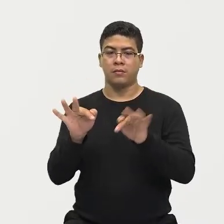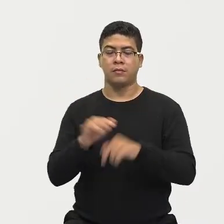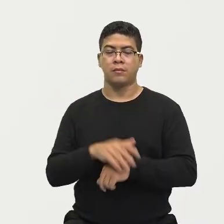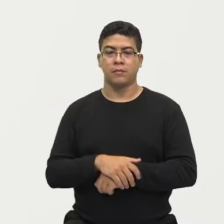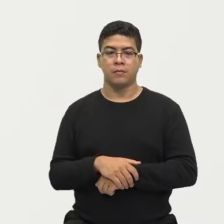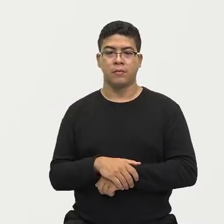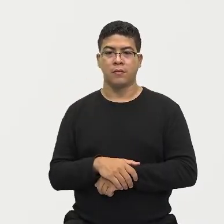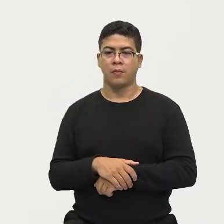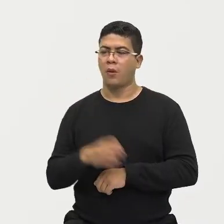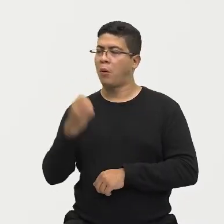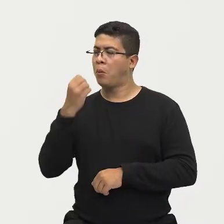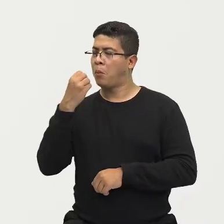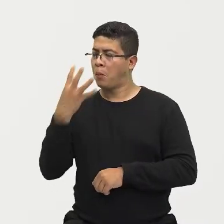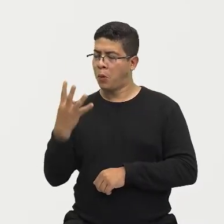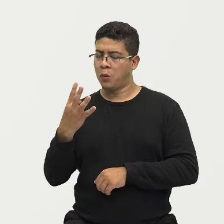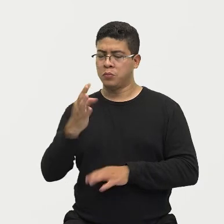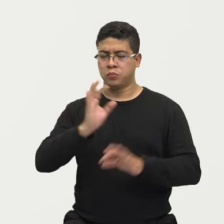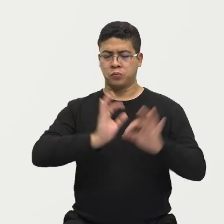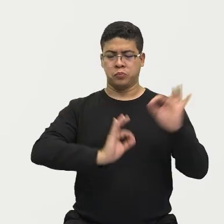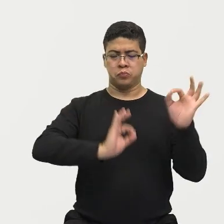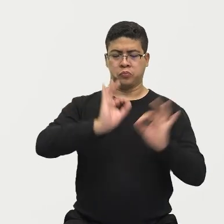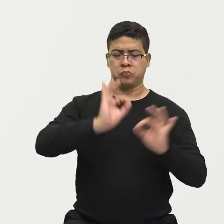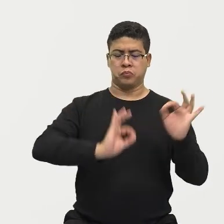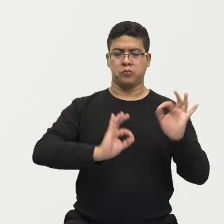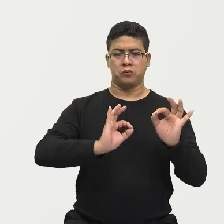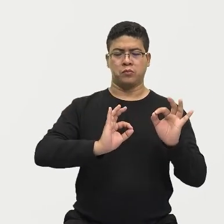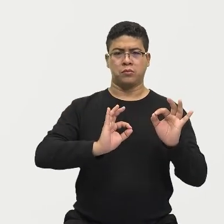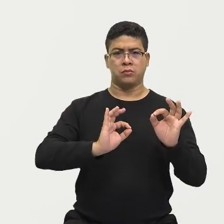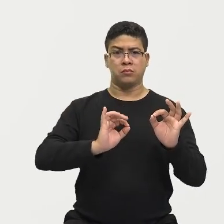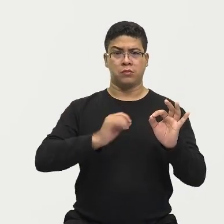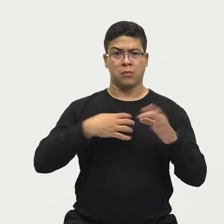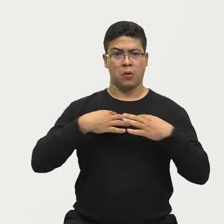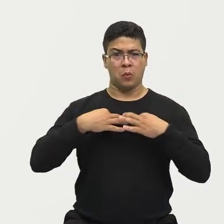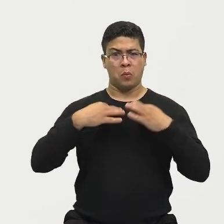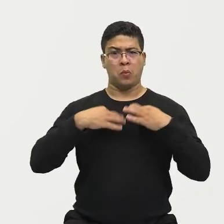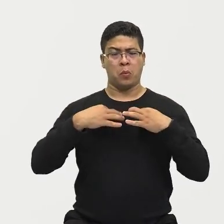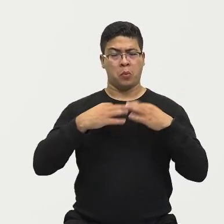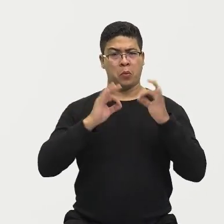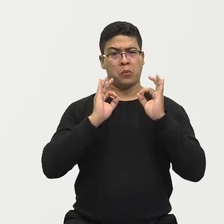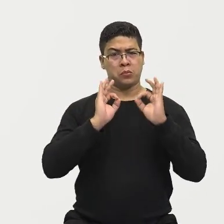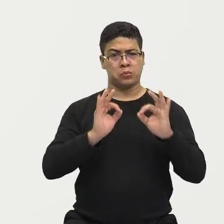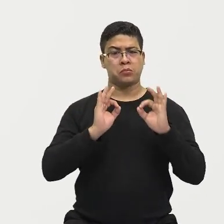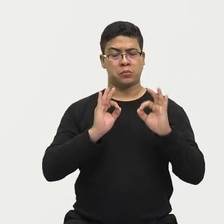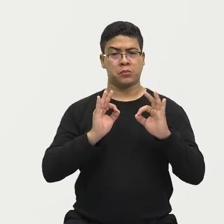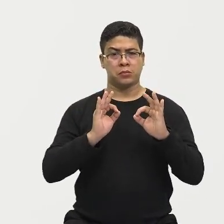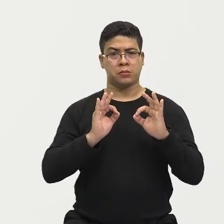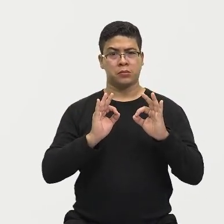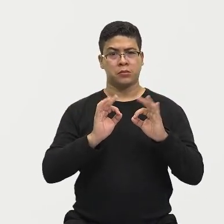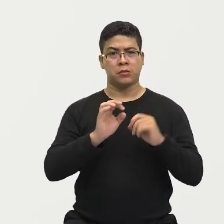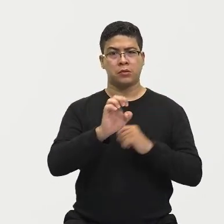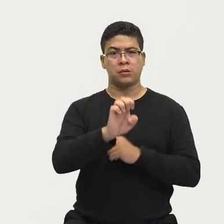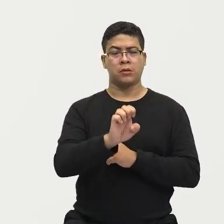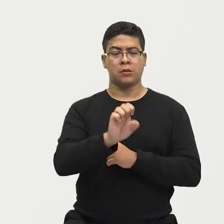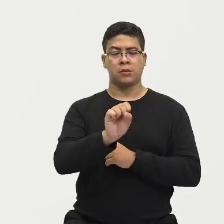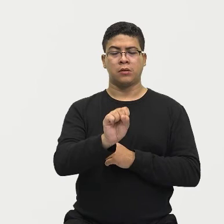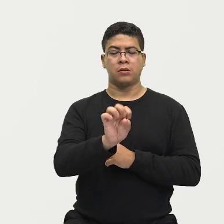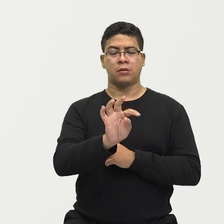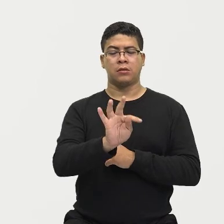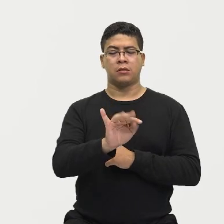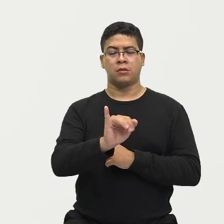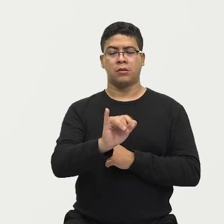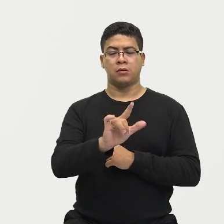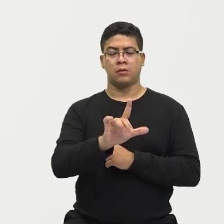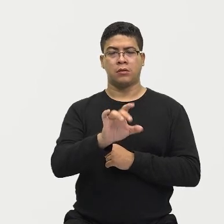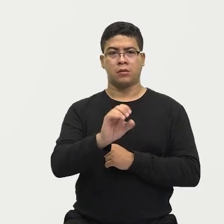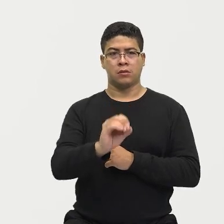Estilo, bom estilo, né? Bom estilo, tá vestido bem, tem um bom estilo. Então, olha só,